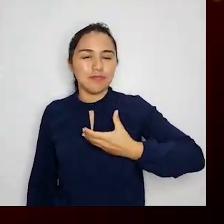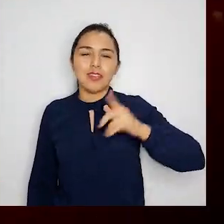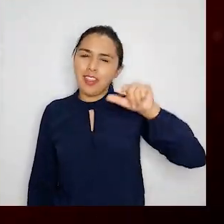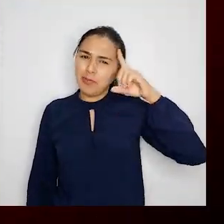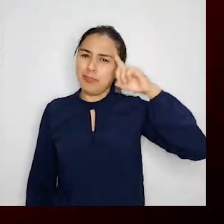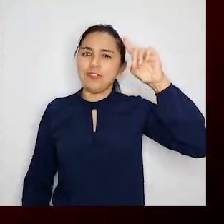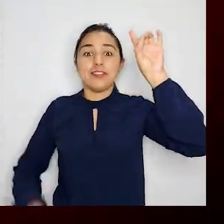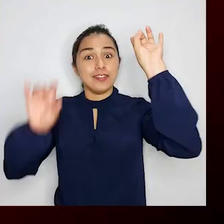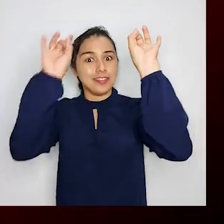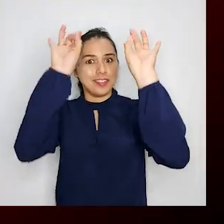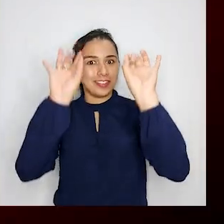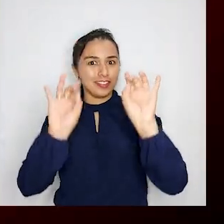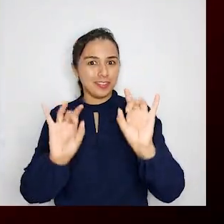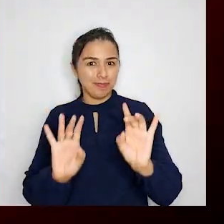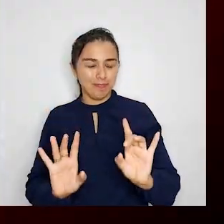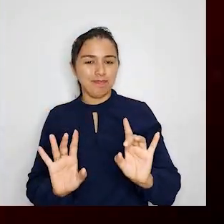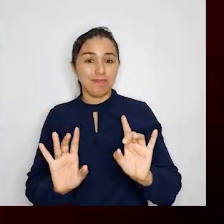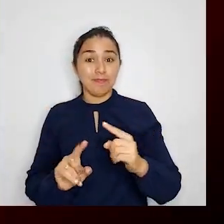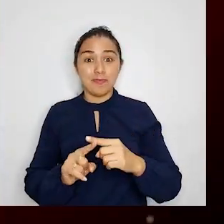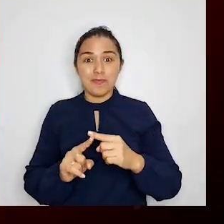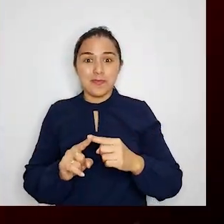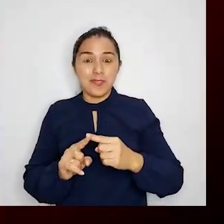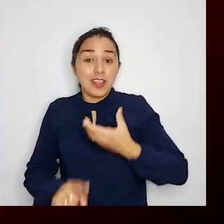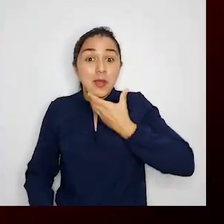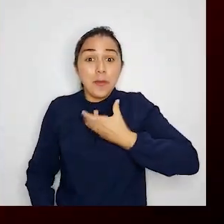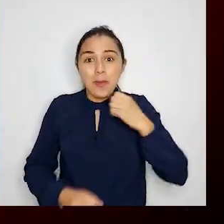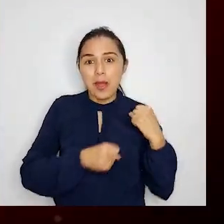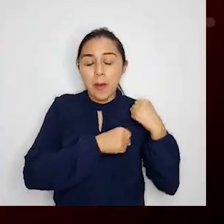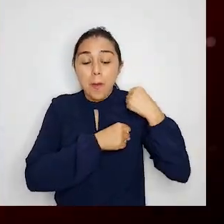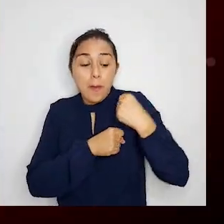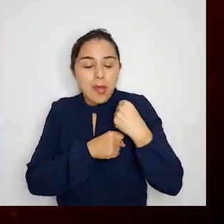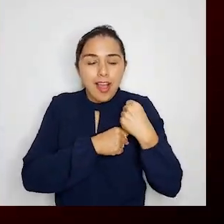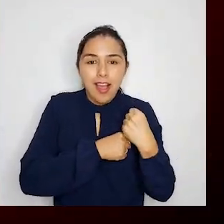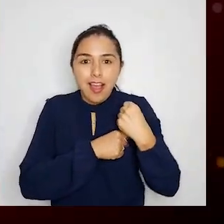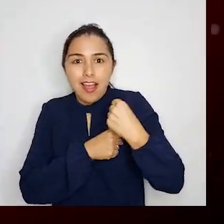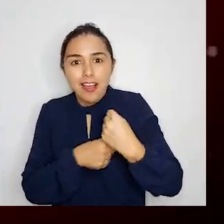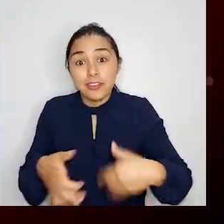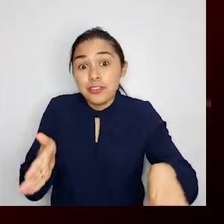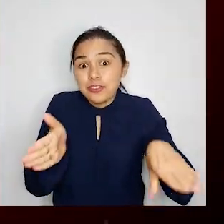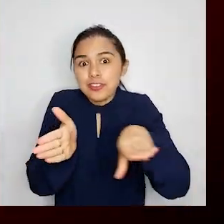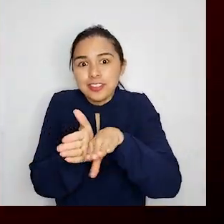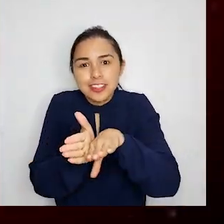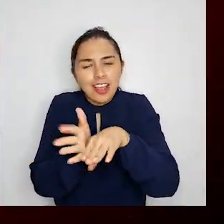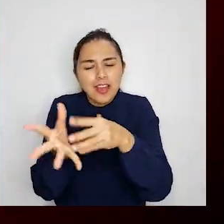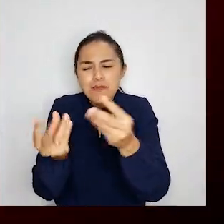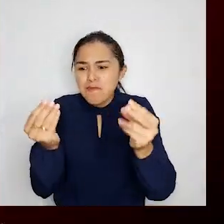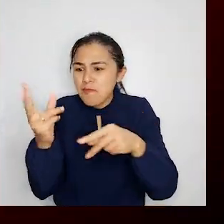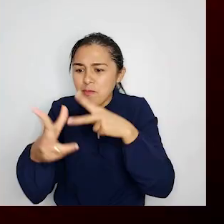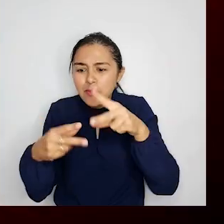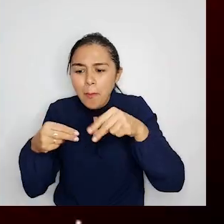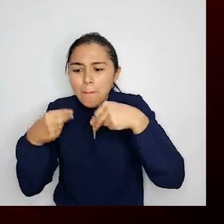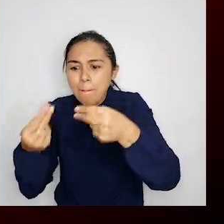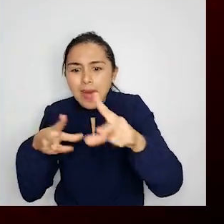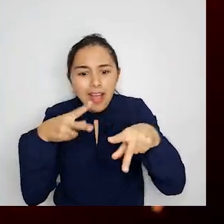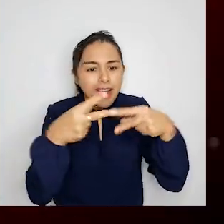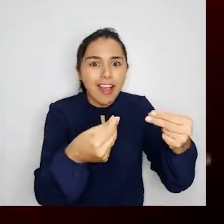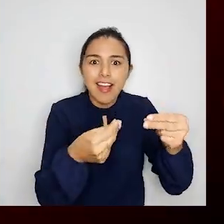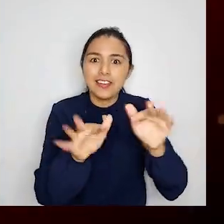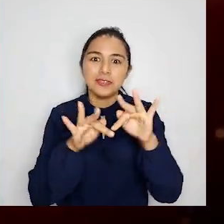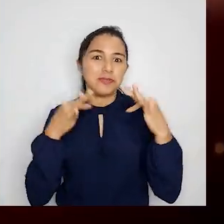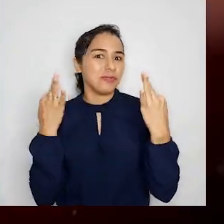uma data muito especial. Papai Noel está chegando, muitos presentes vamos ganhar da